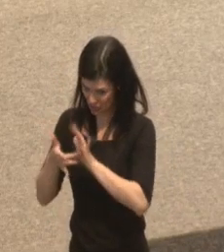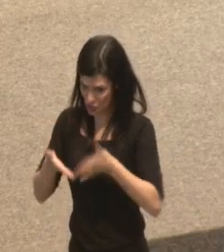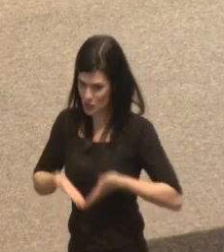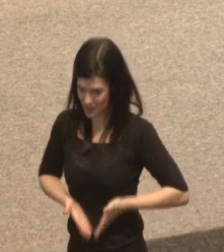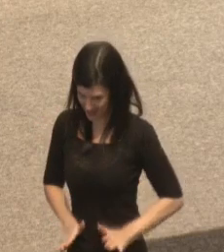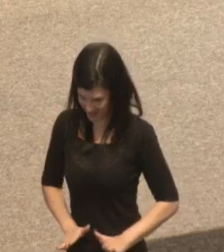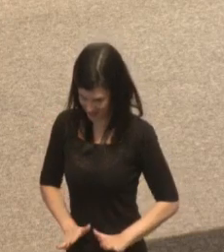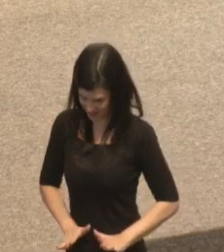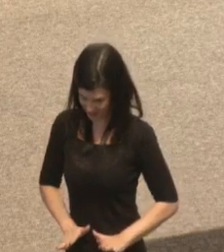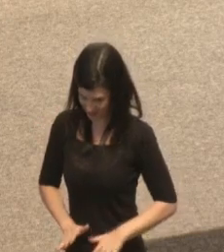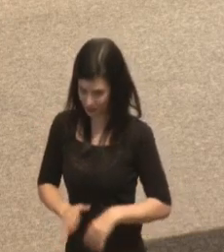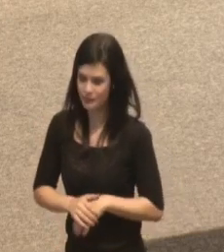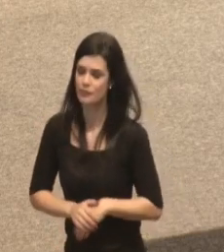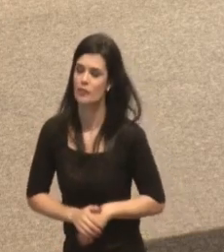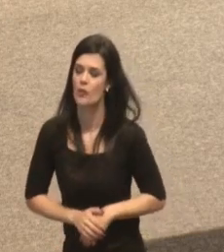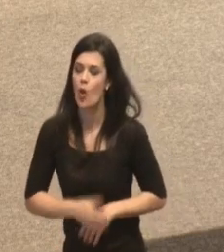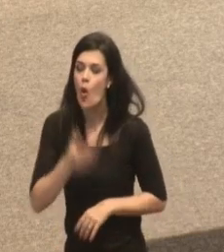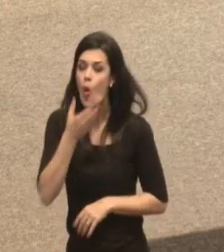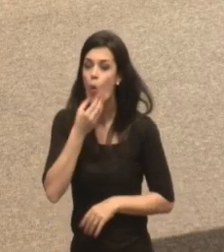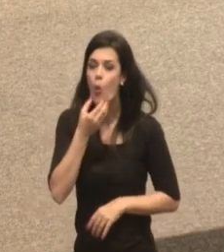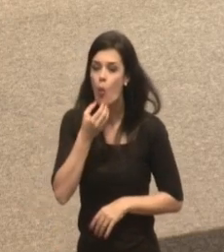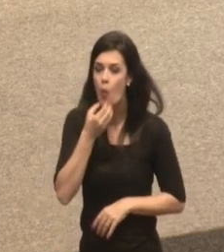Grande, um moço chamado Filipe II,